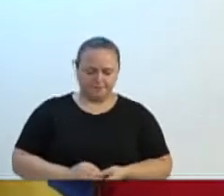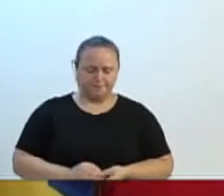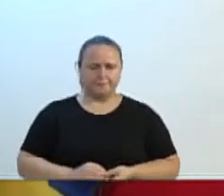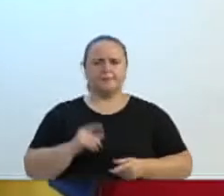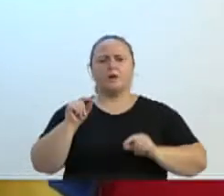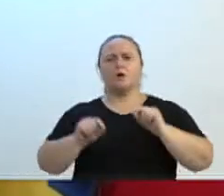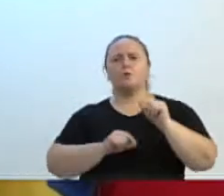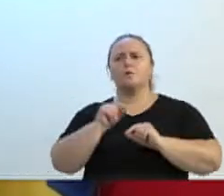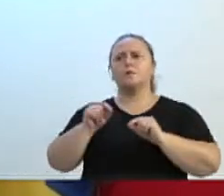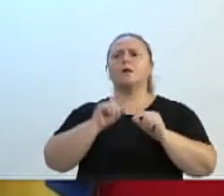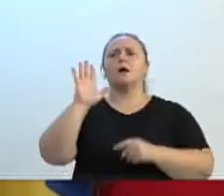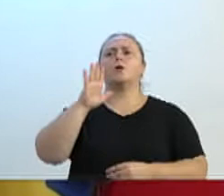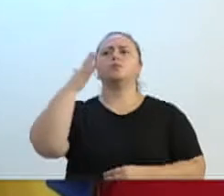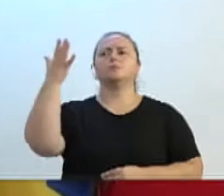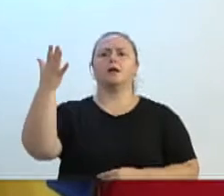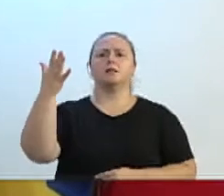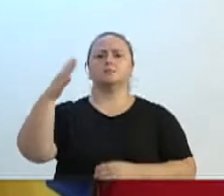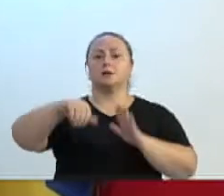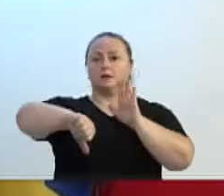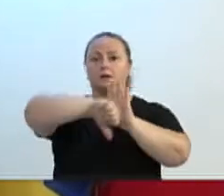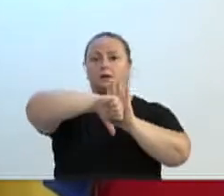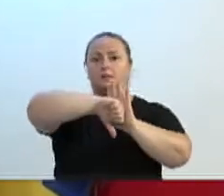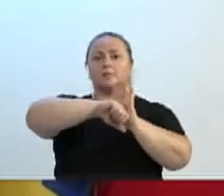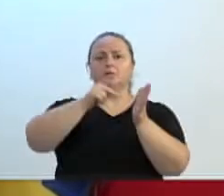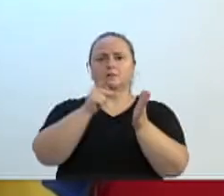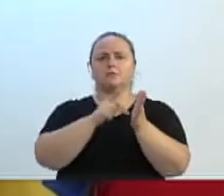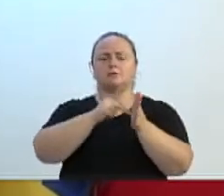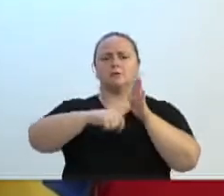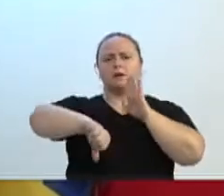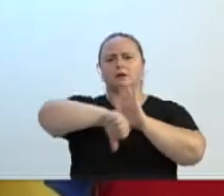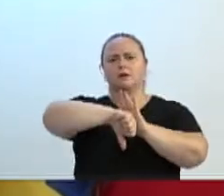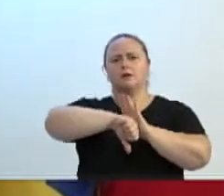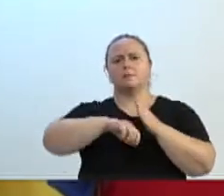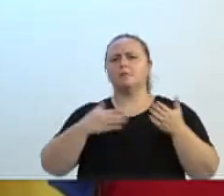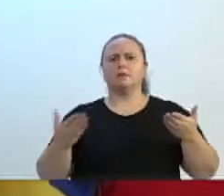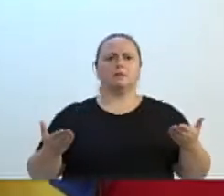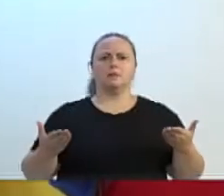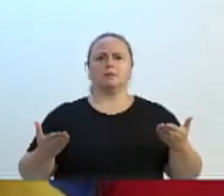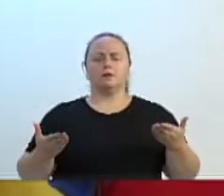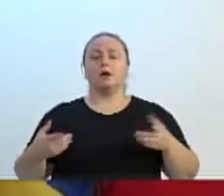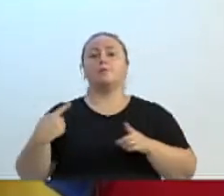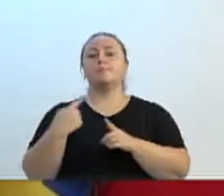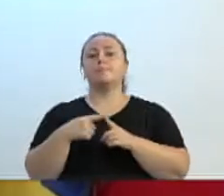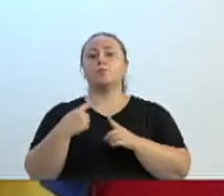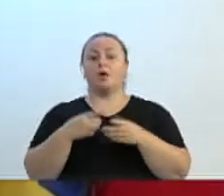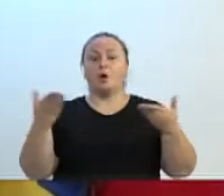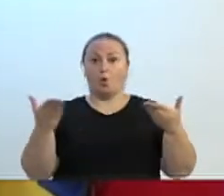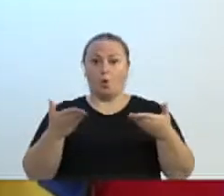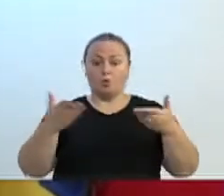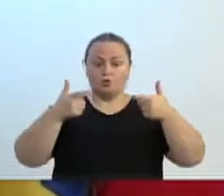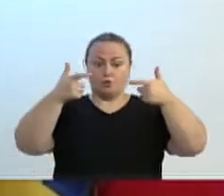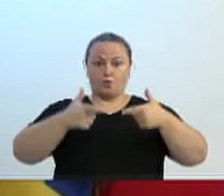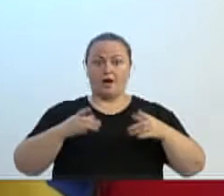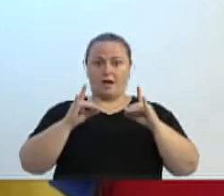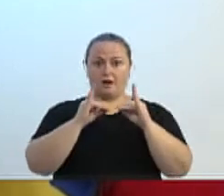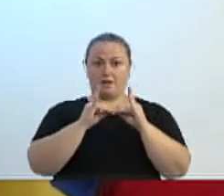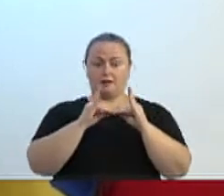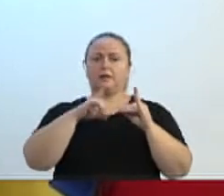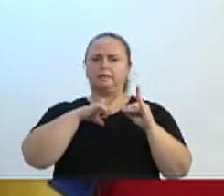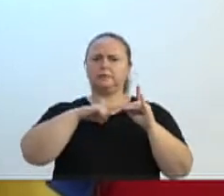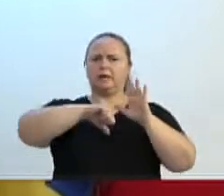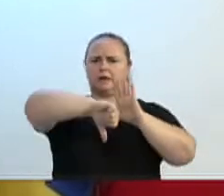é um crime deliberado. Estou aqui denunciando que na central funerária hoje acontece um crime deliberado com